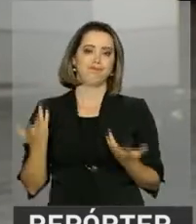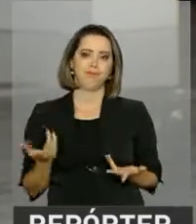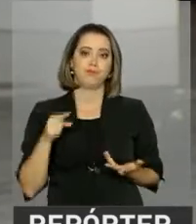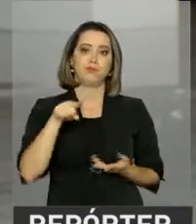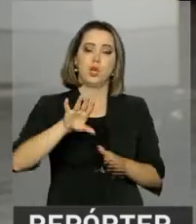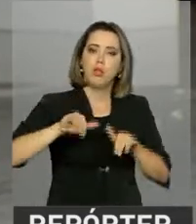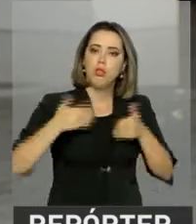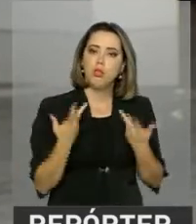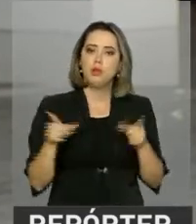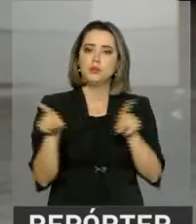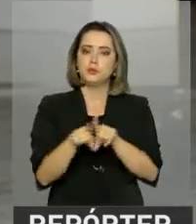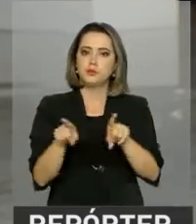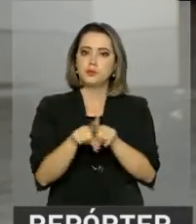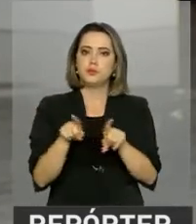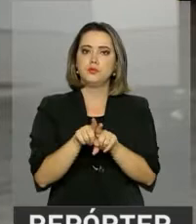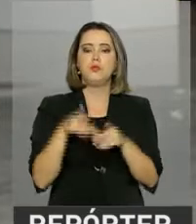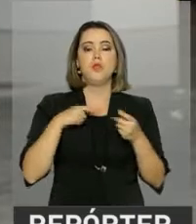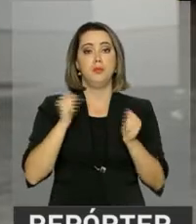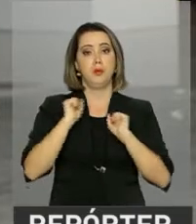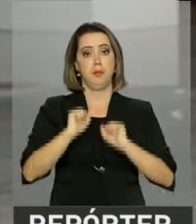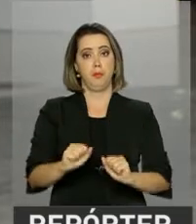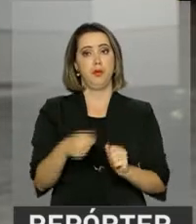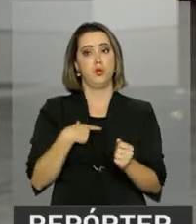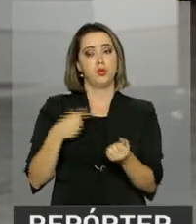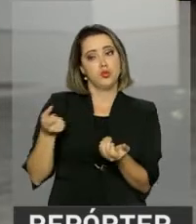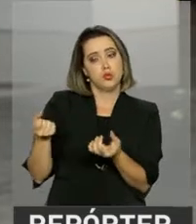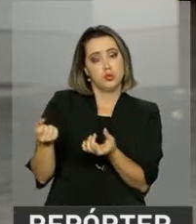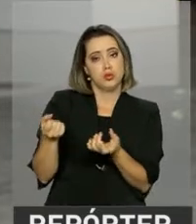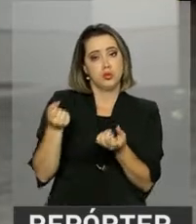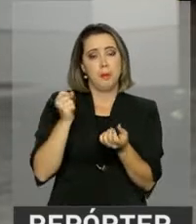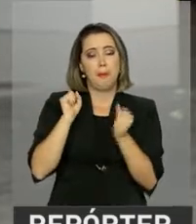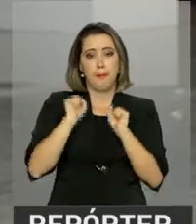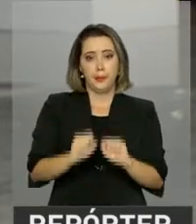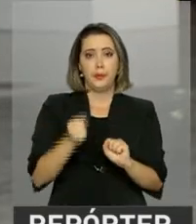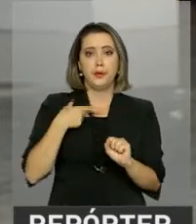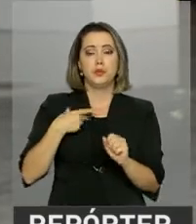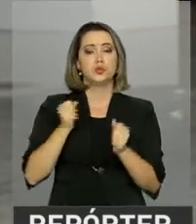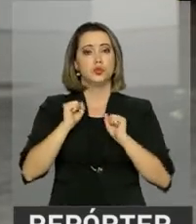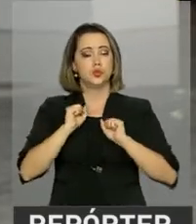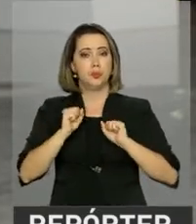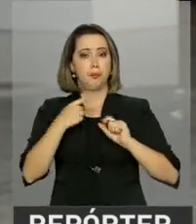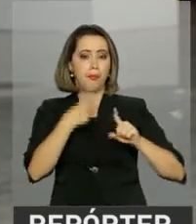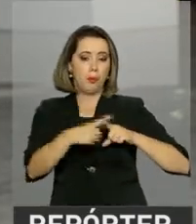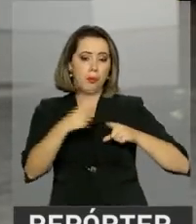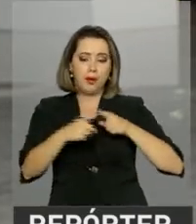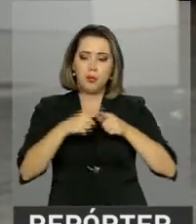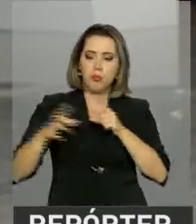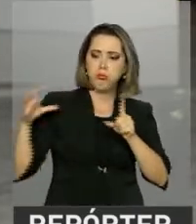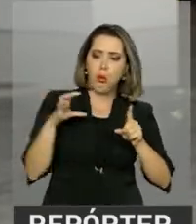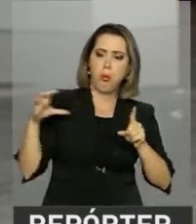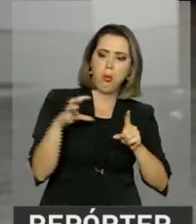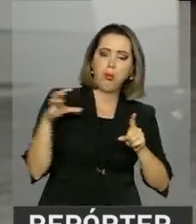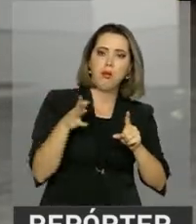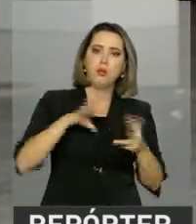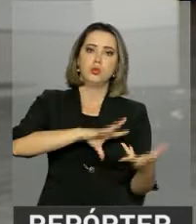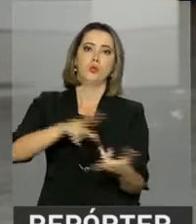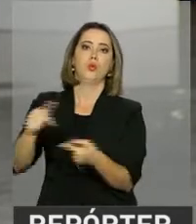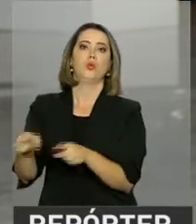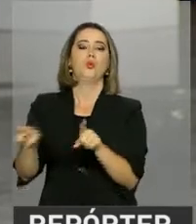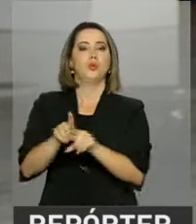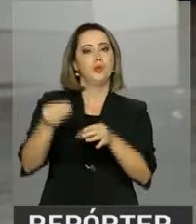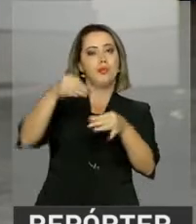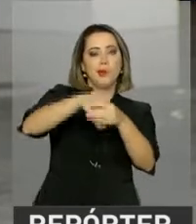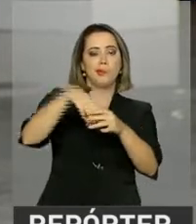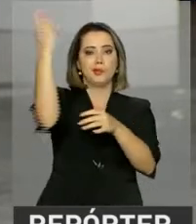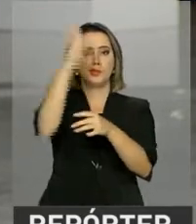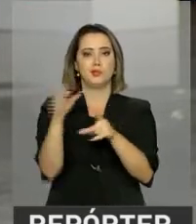disso ele também tem solvência e ele pode resistir a choques externos e internos e também a